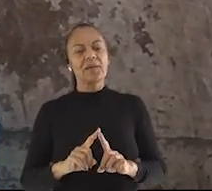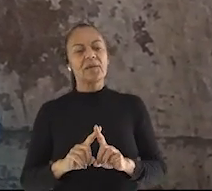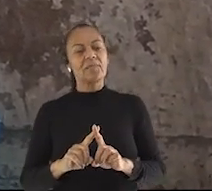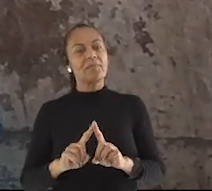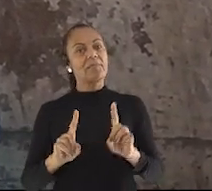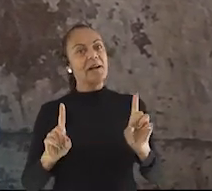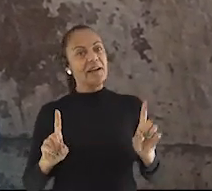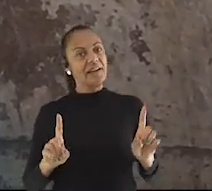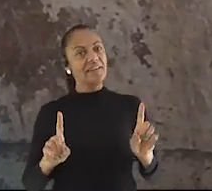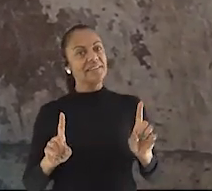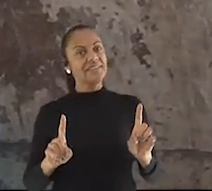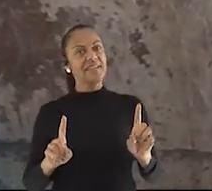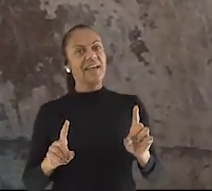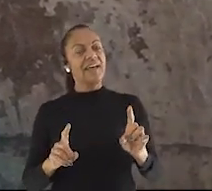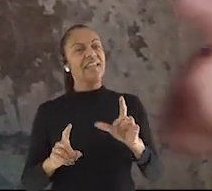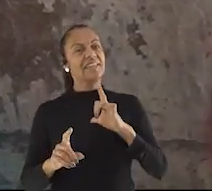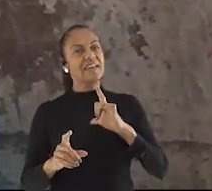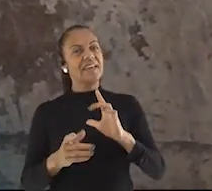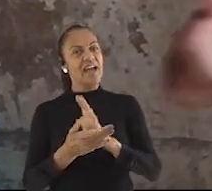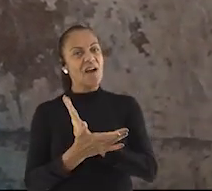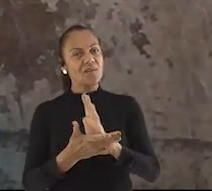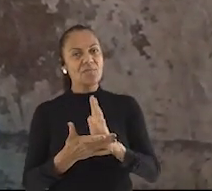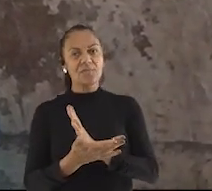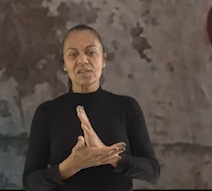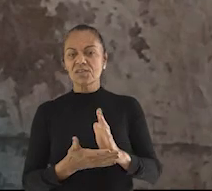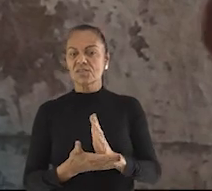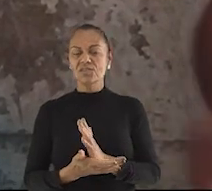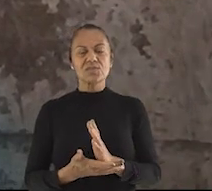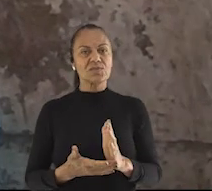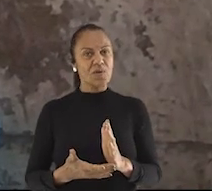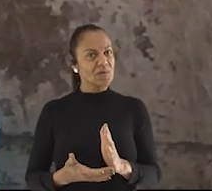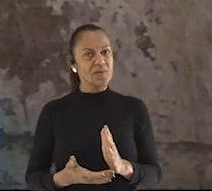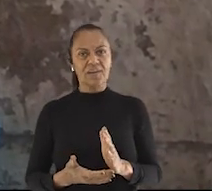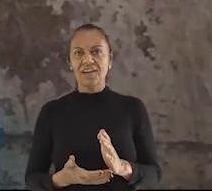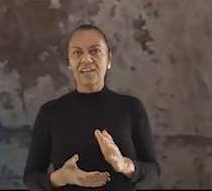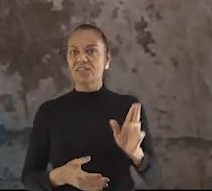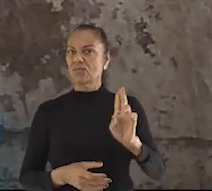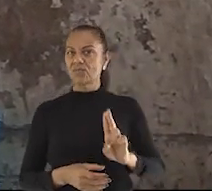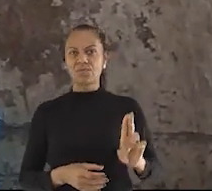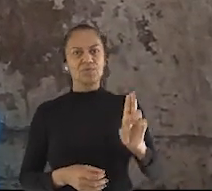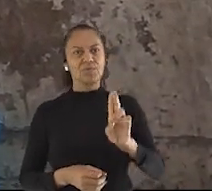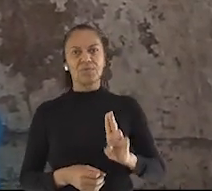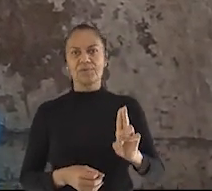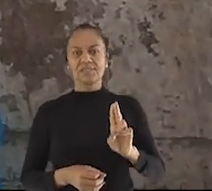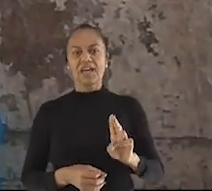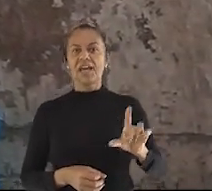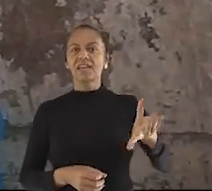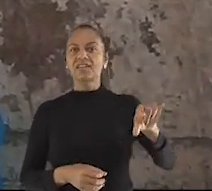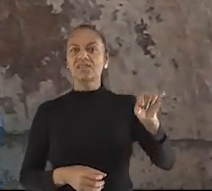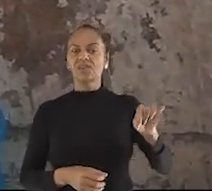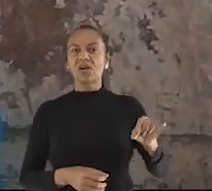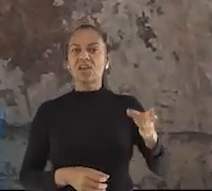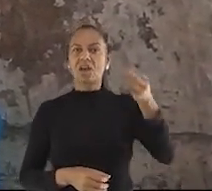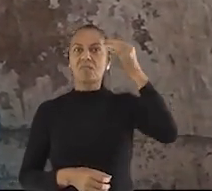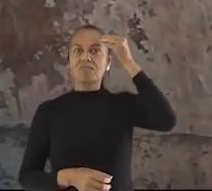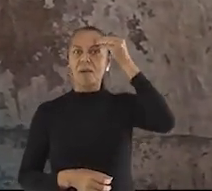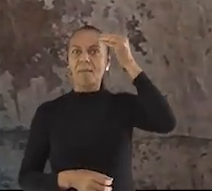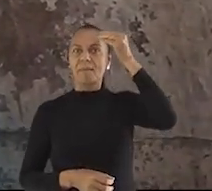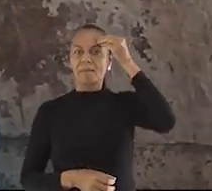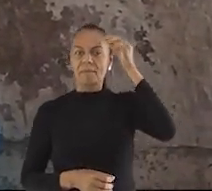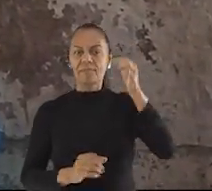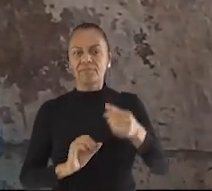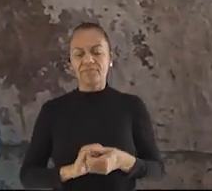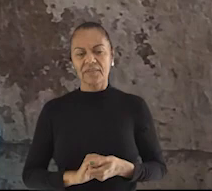certinho. Só que nem todo mundo usa isso ainda. Tem gente que prefere se locomover ainda pela